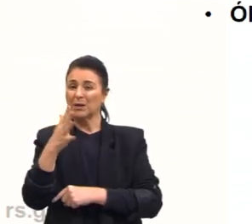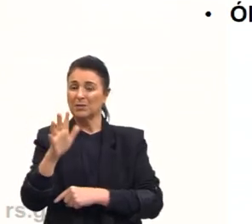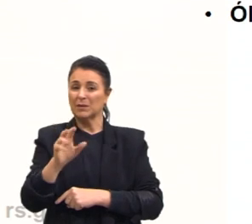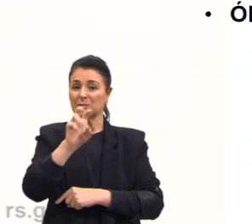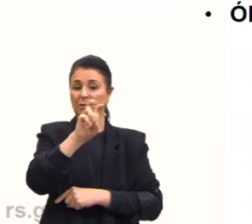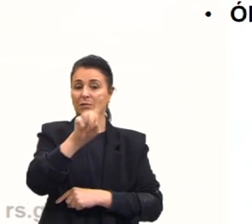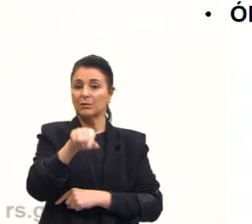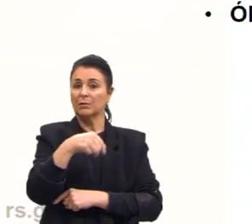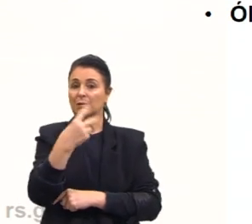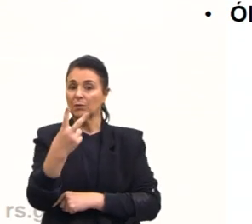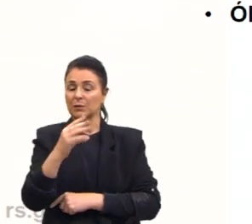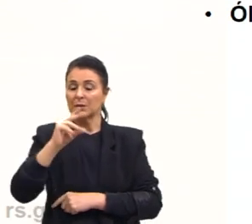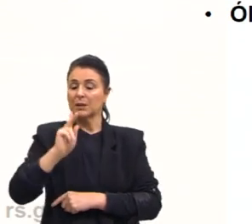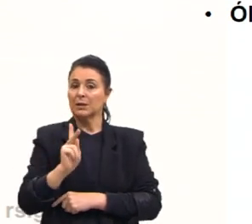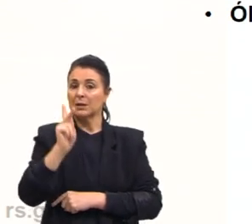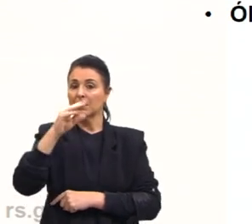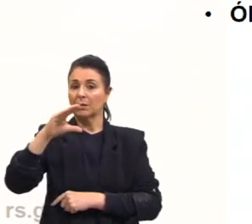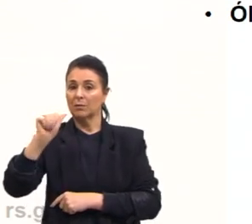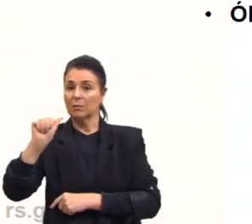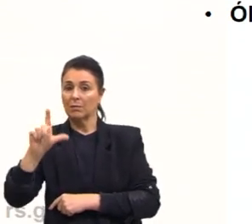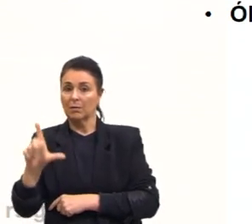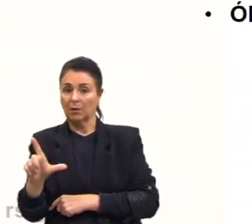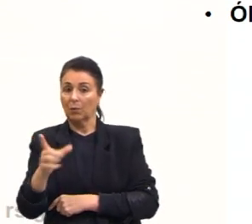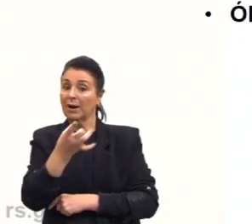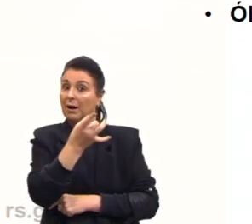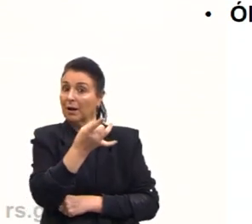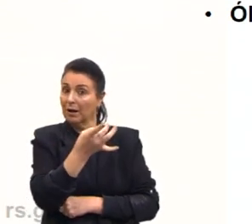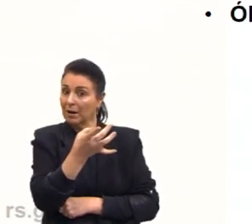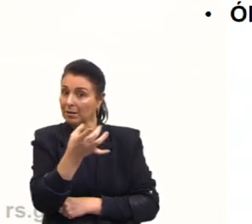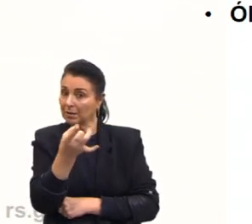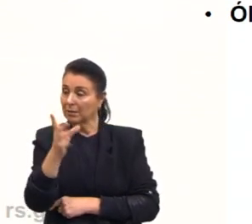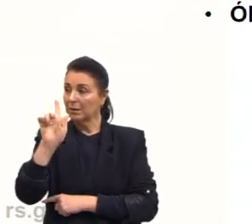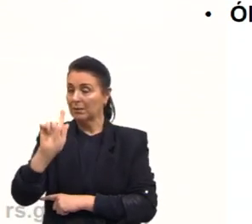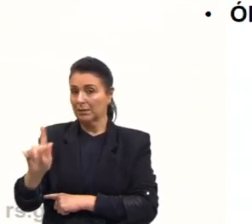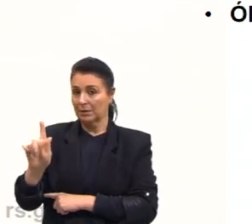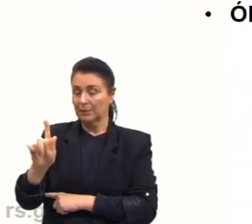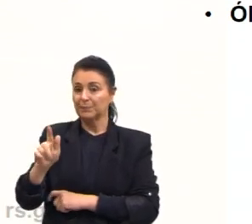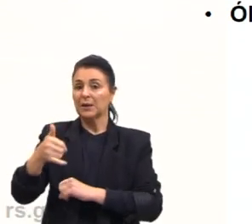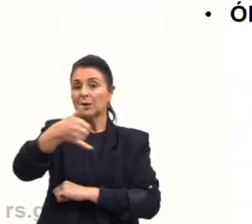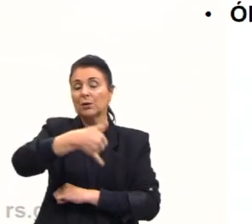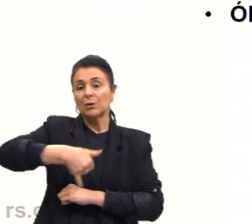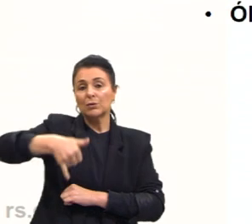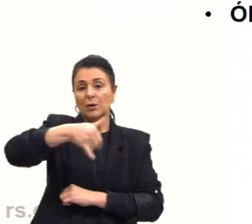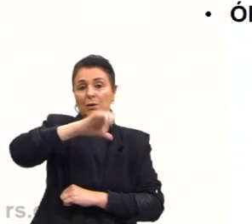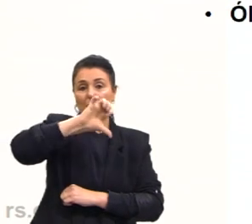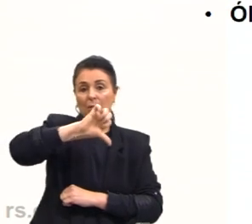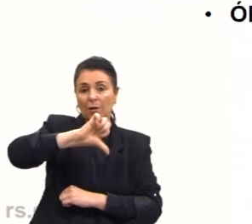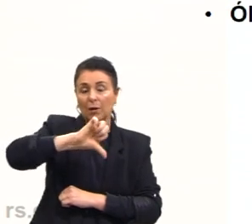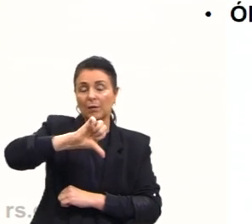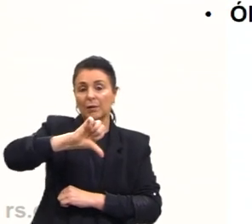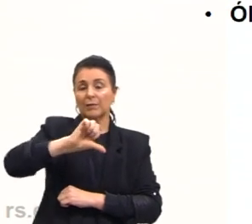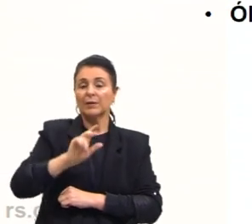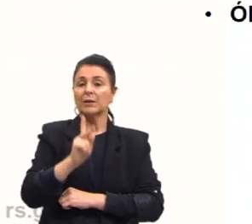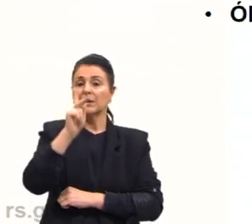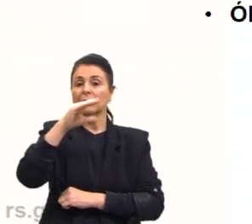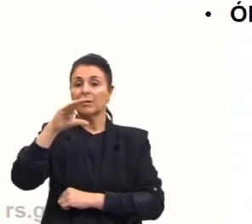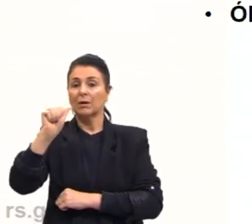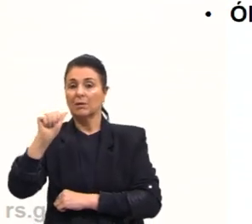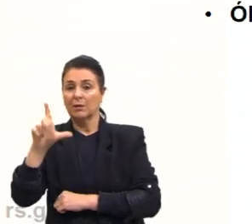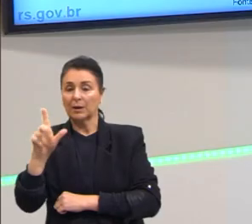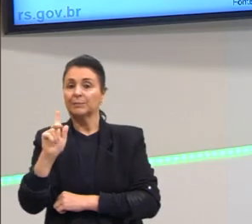5,2 quilocalorias para cada grama tem os óleos e gorduras são 9 quilocalorias para cada